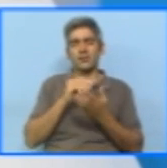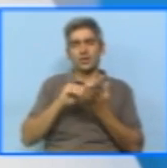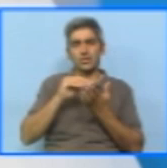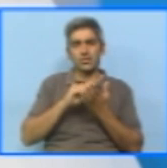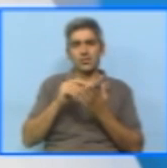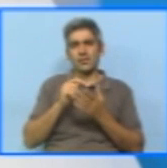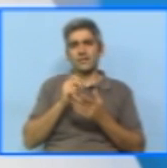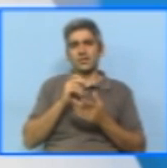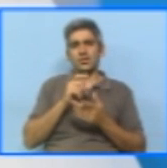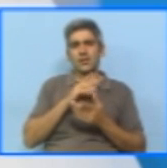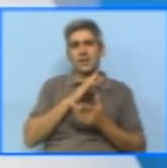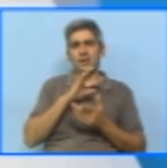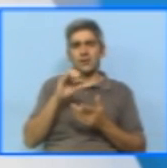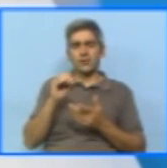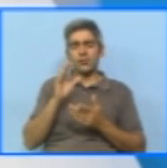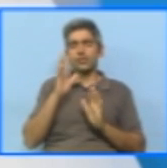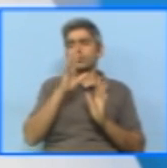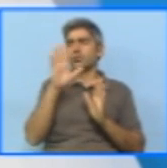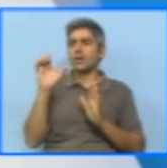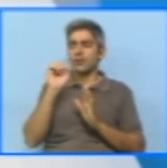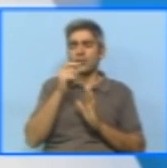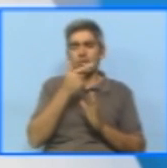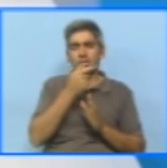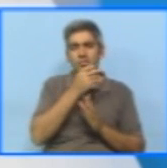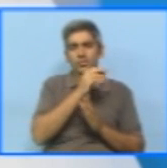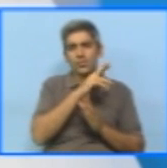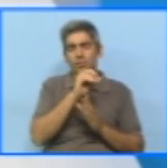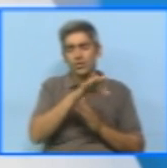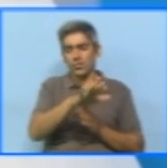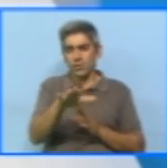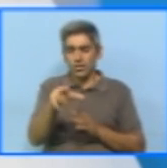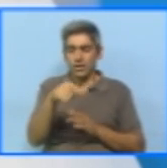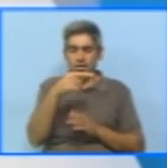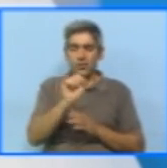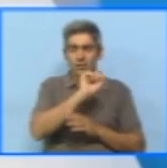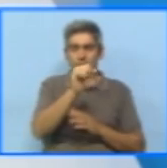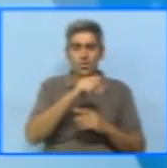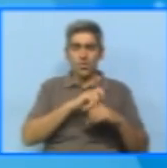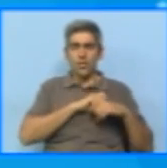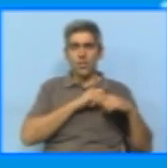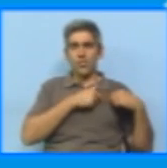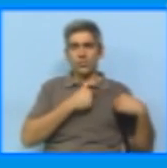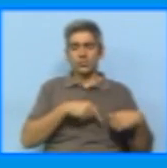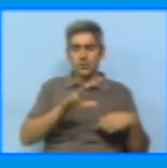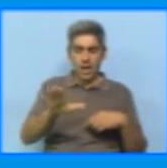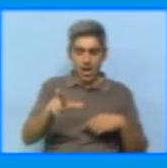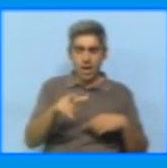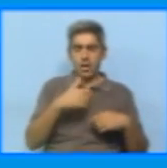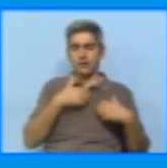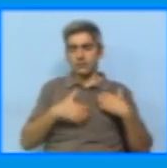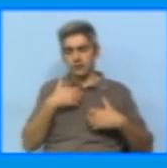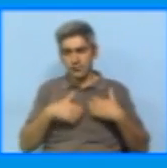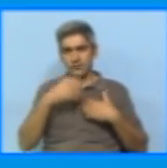Jesus. Onde está o teu tesouro, aí está o teu coração. O coração que é fonte de inquietação,